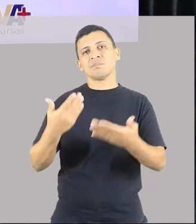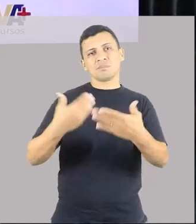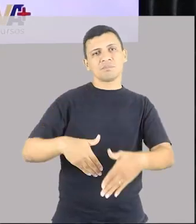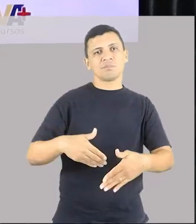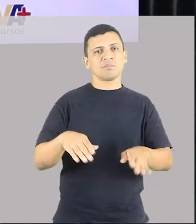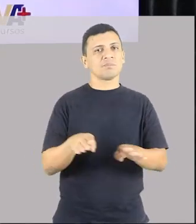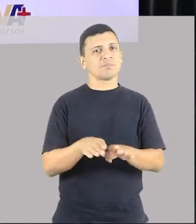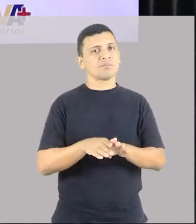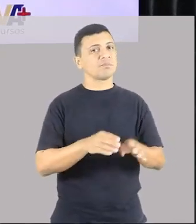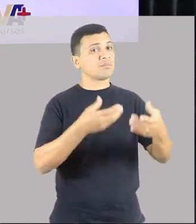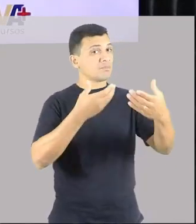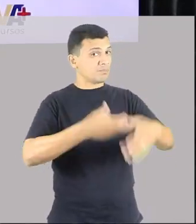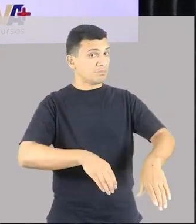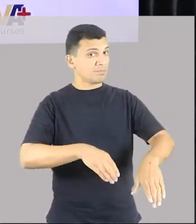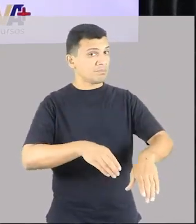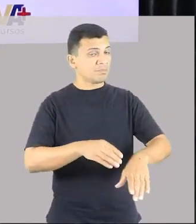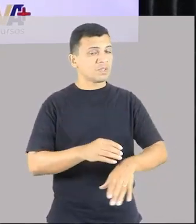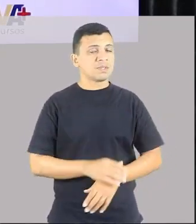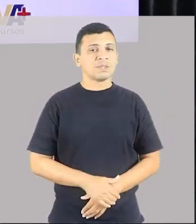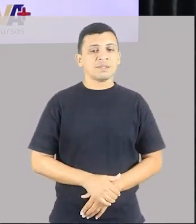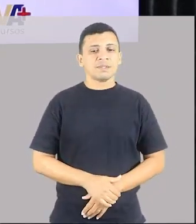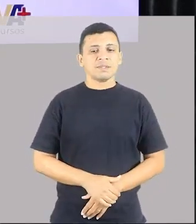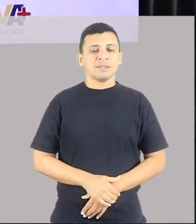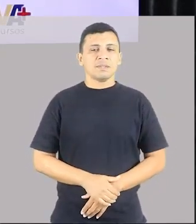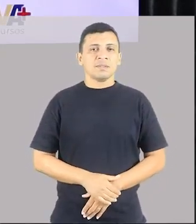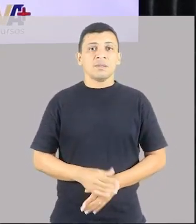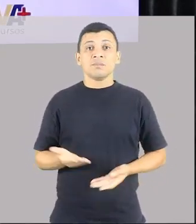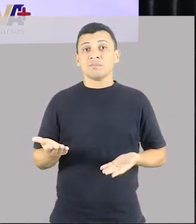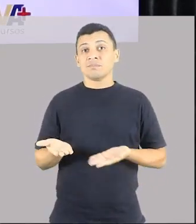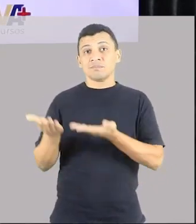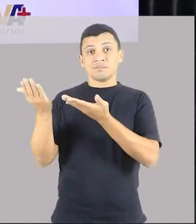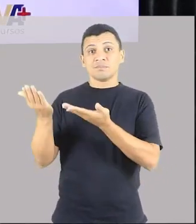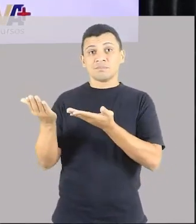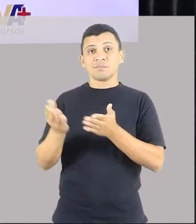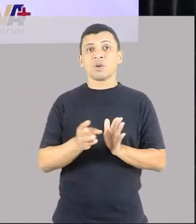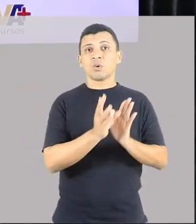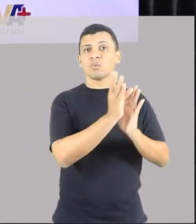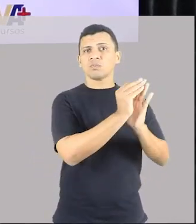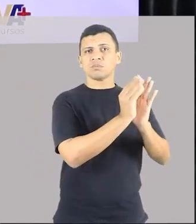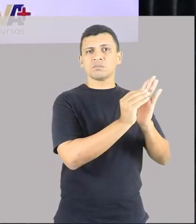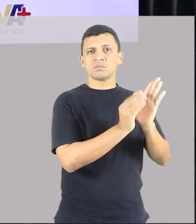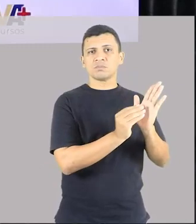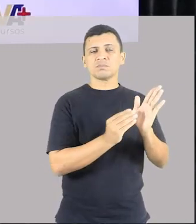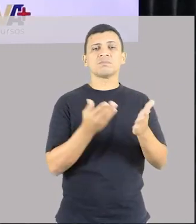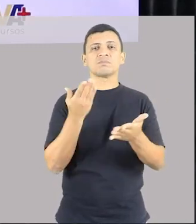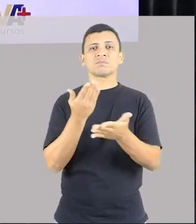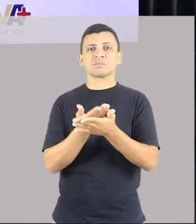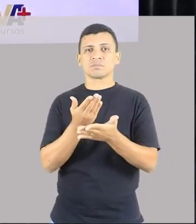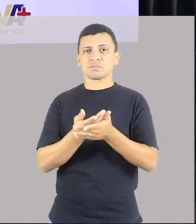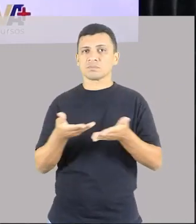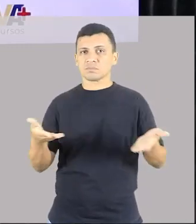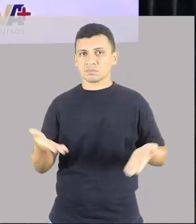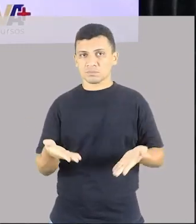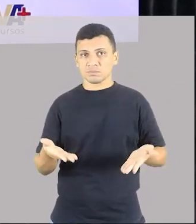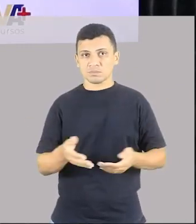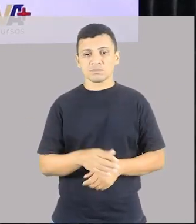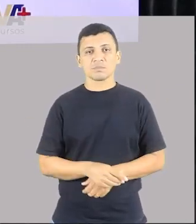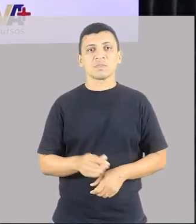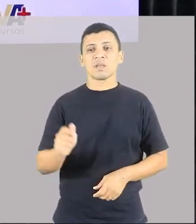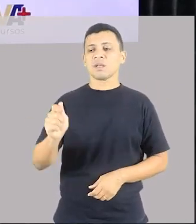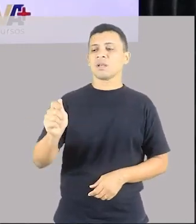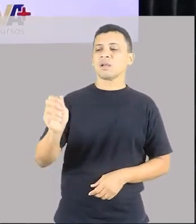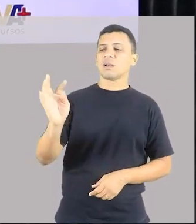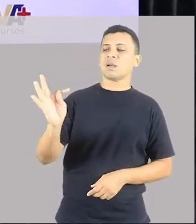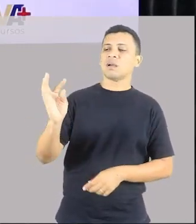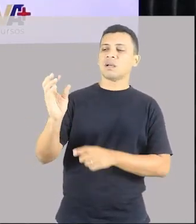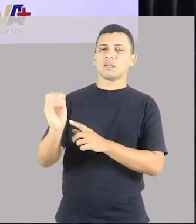nos concursos. E, bom, entrando agora para o conteúdo da nossa aula de hoje, de atos